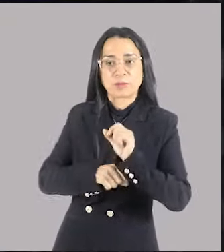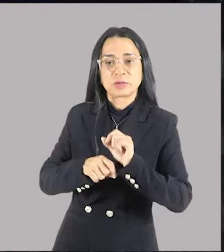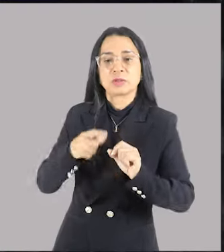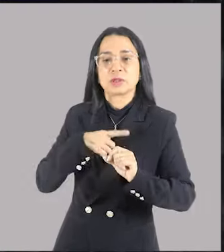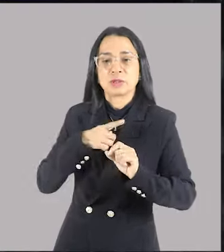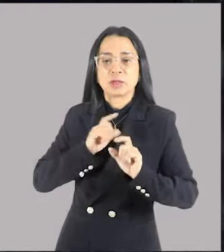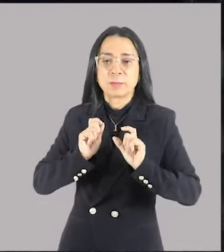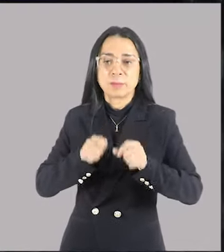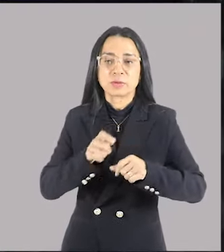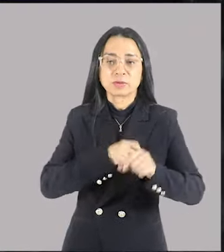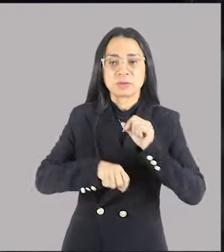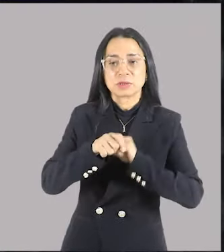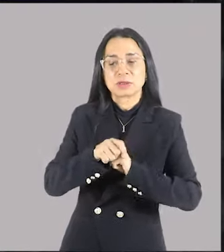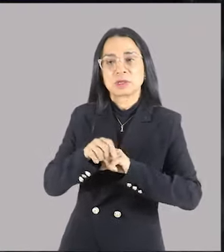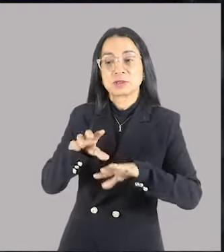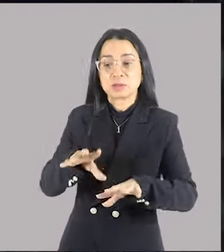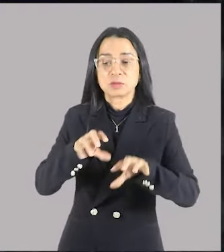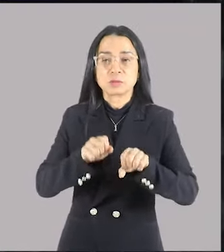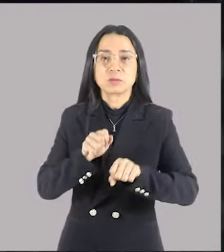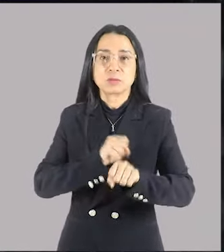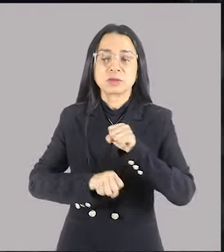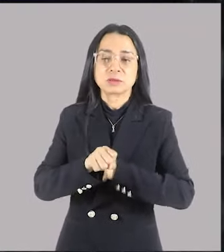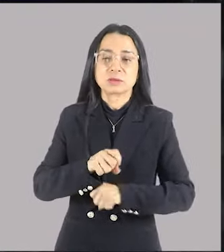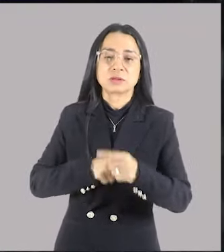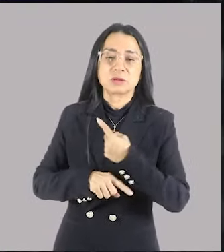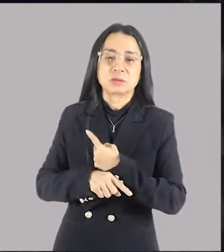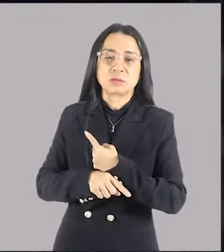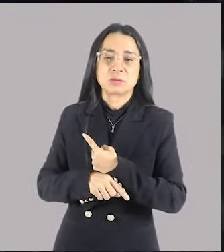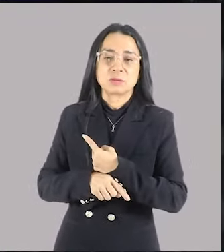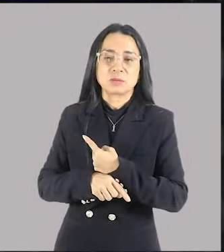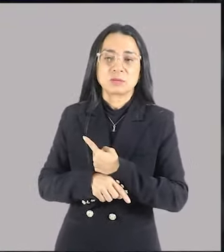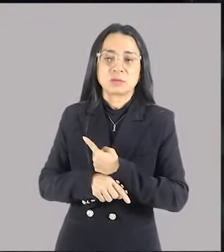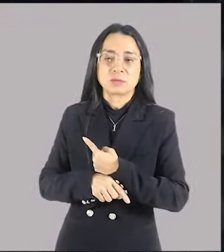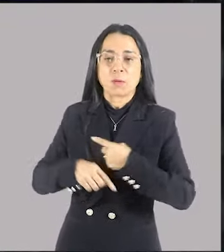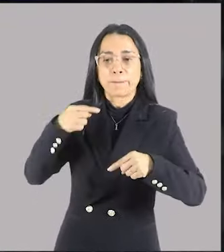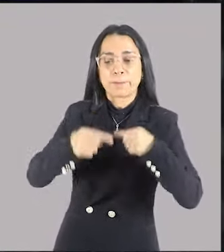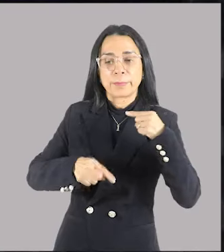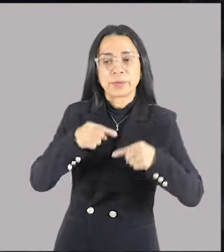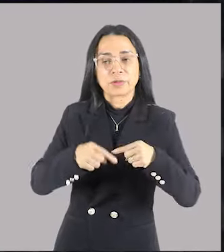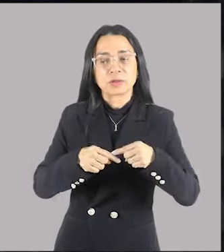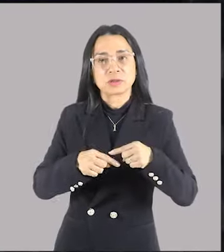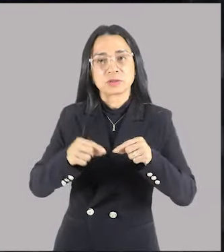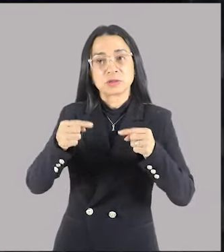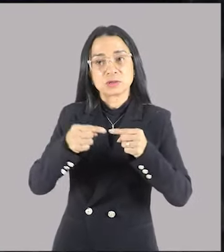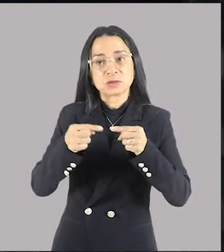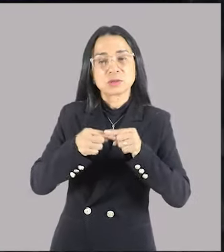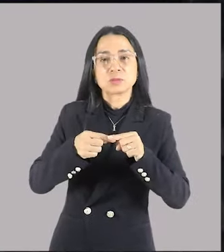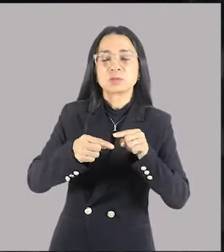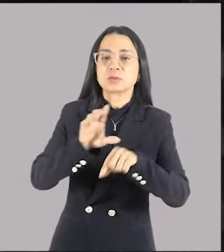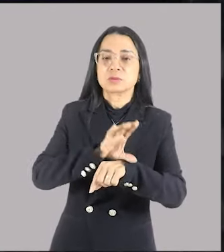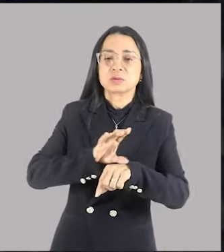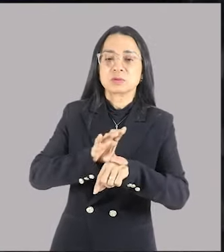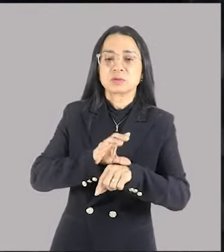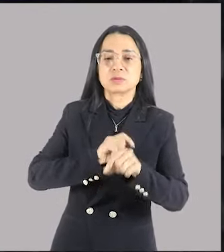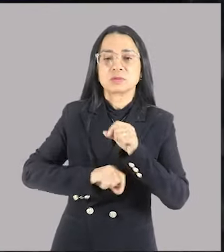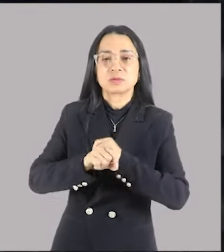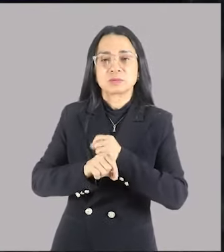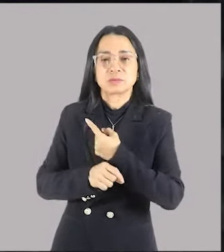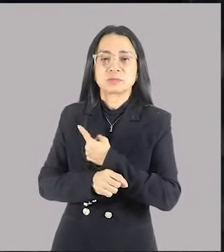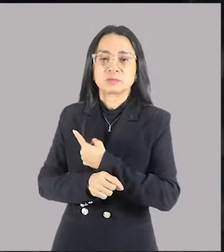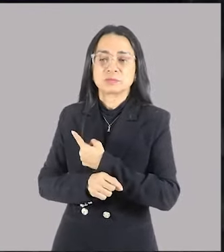possibilidade de nomeação através de é nomeação política nos termos da Constituição nesse caso a